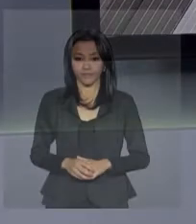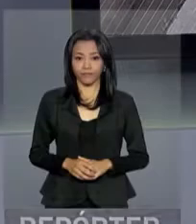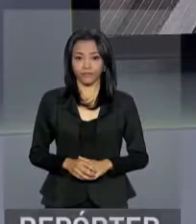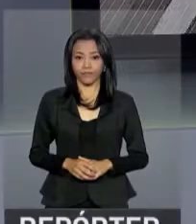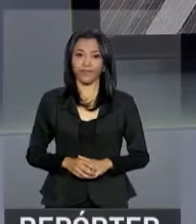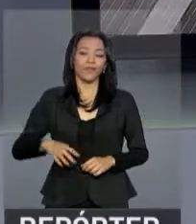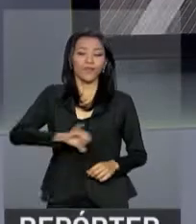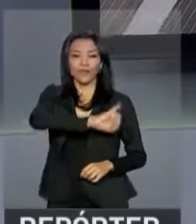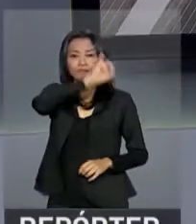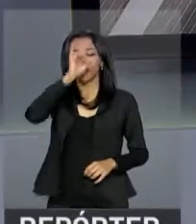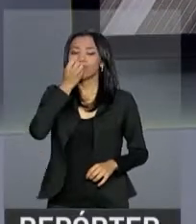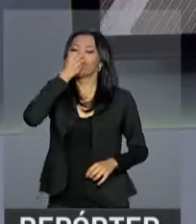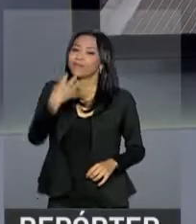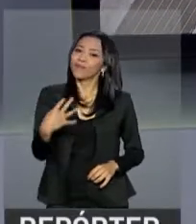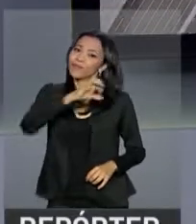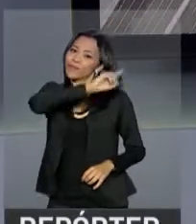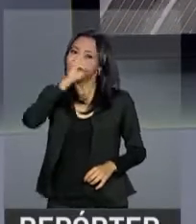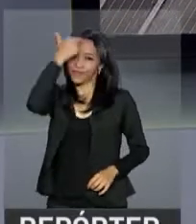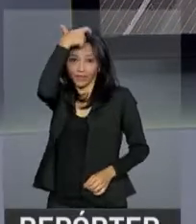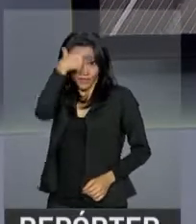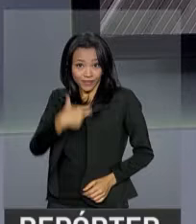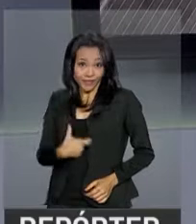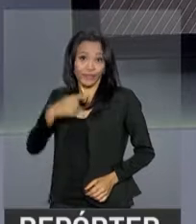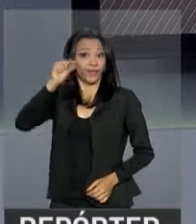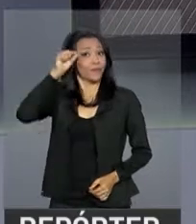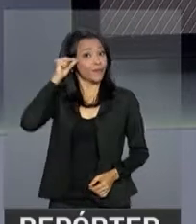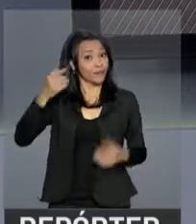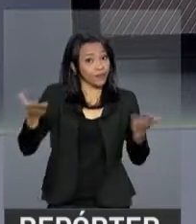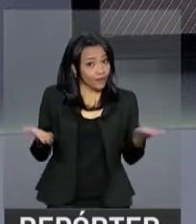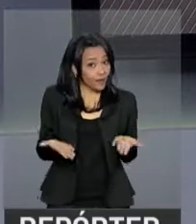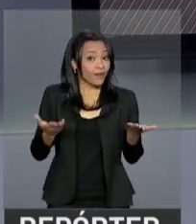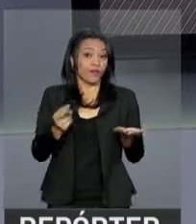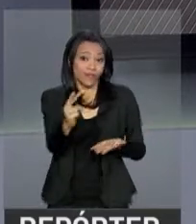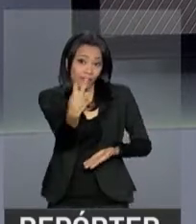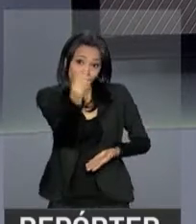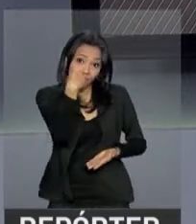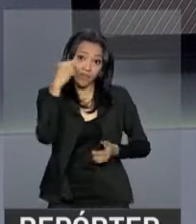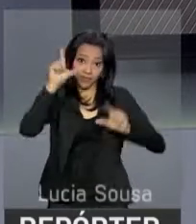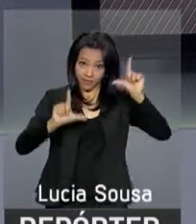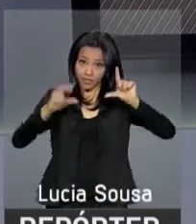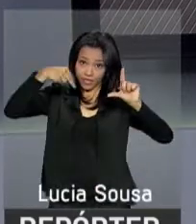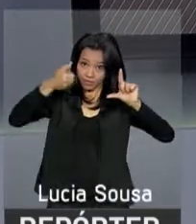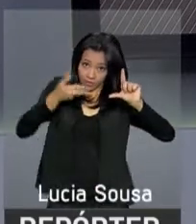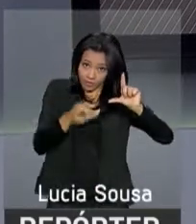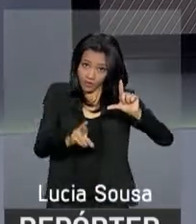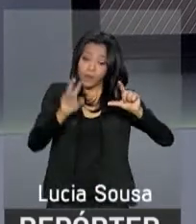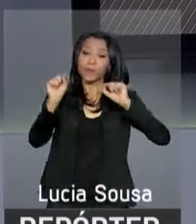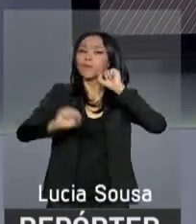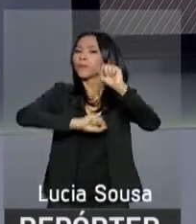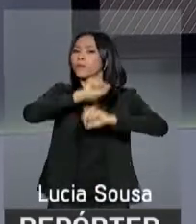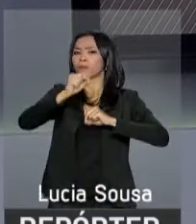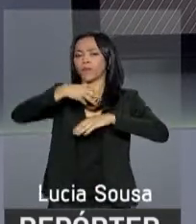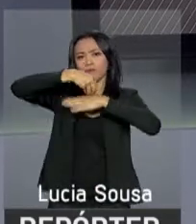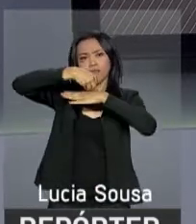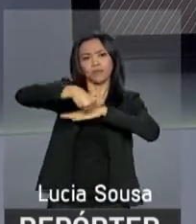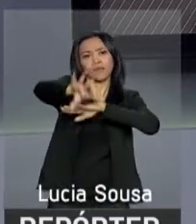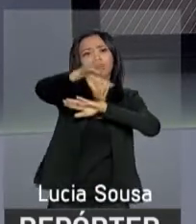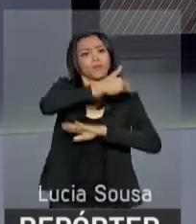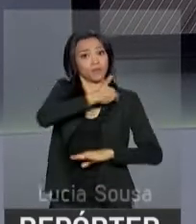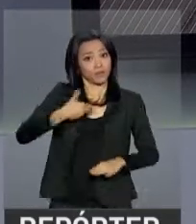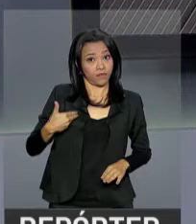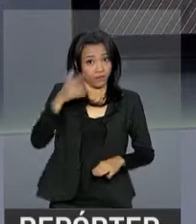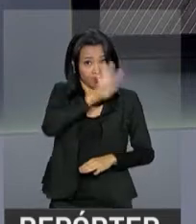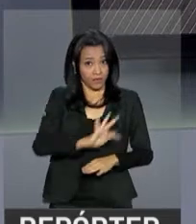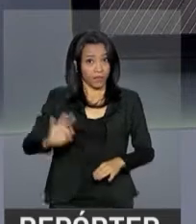olá bom dia pra você o show renata corsini a partir de agora você acompanha o repórter nbr com as notícias do governo federal